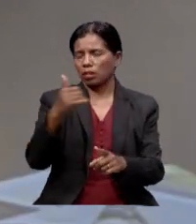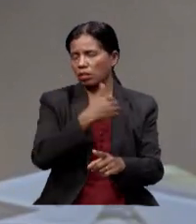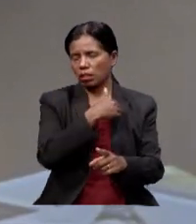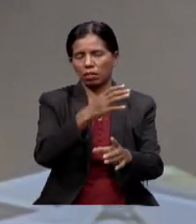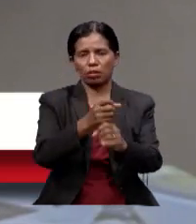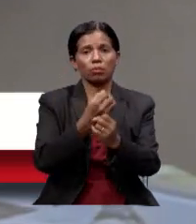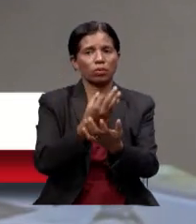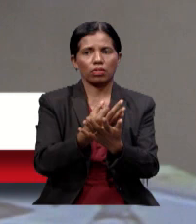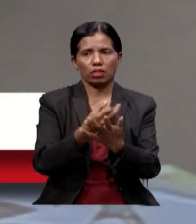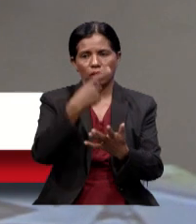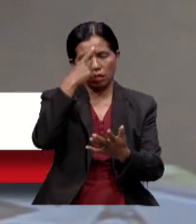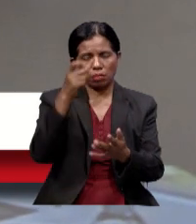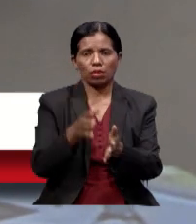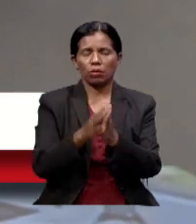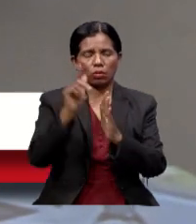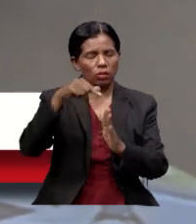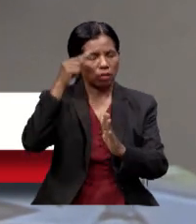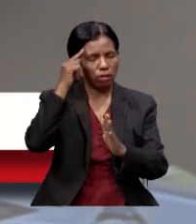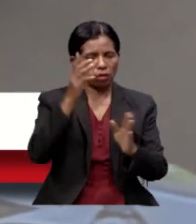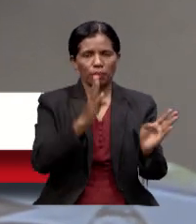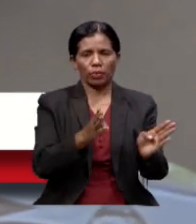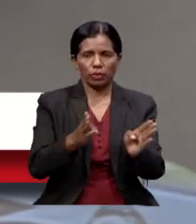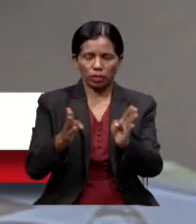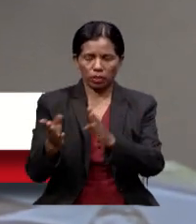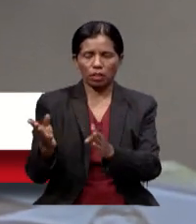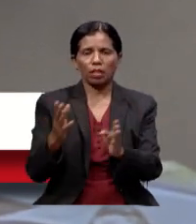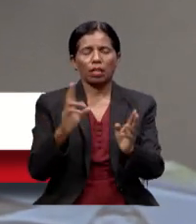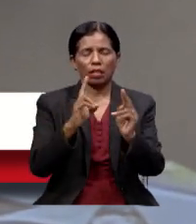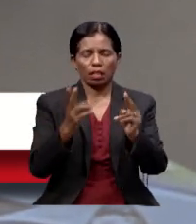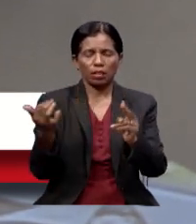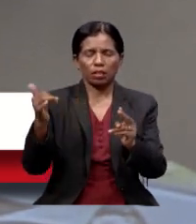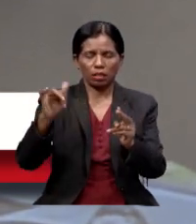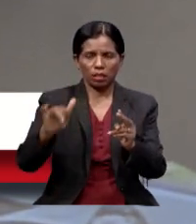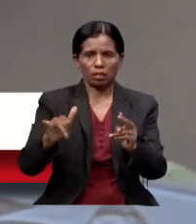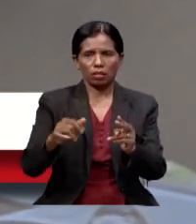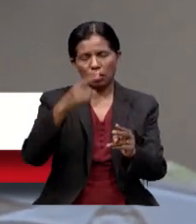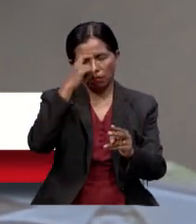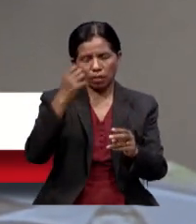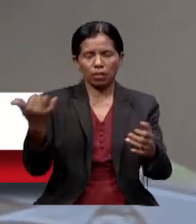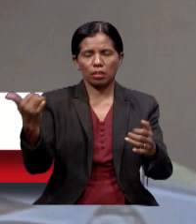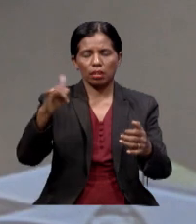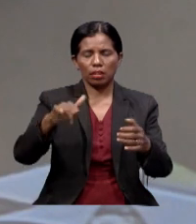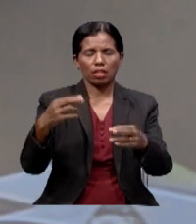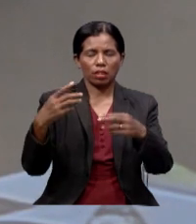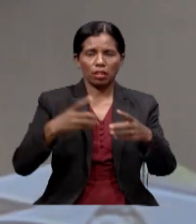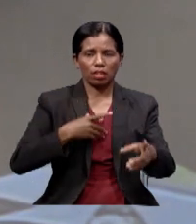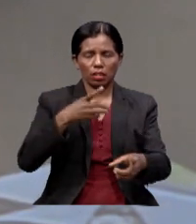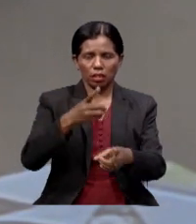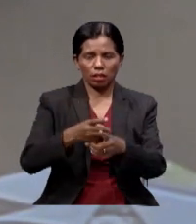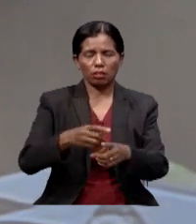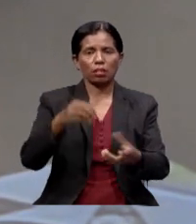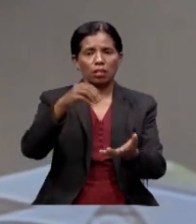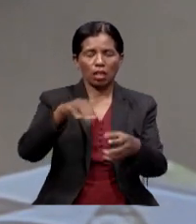Tambe dane maka husu governo tu prosesa lala sira ni salar, tambe ne sira ni diretu, tambe sira presto ne sira ni